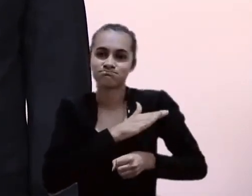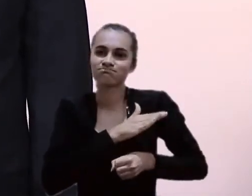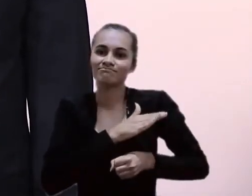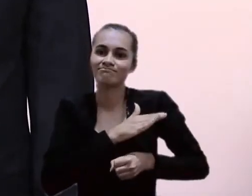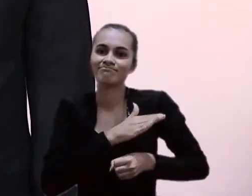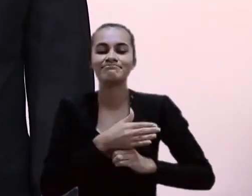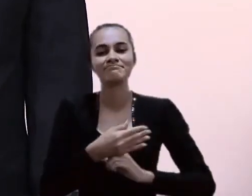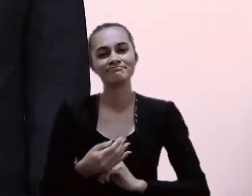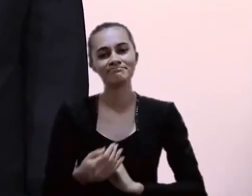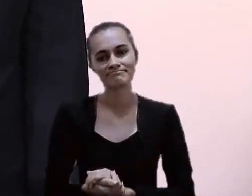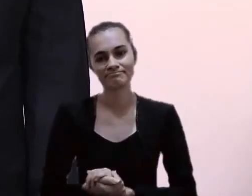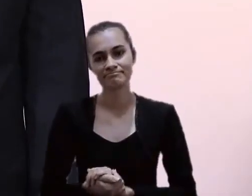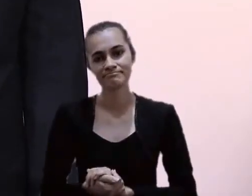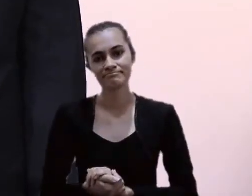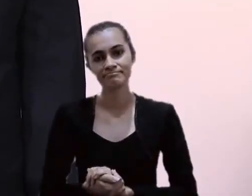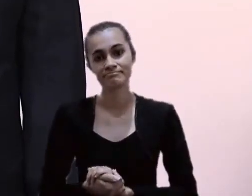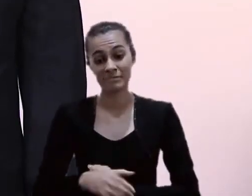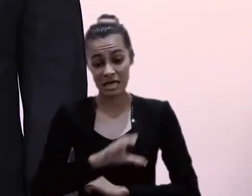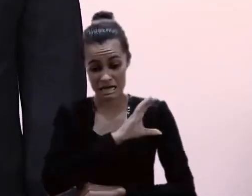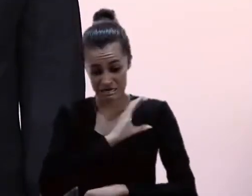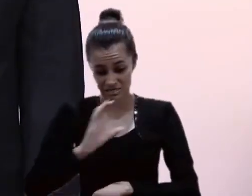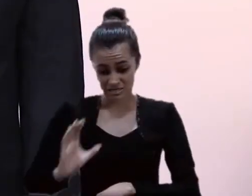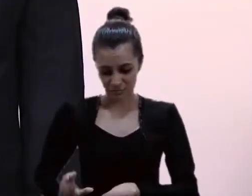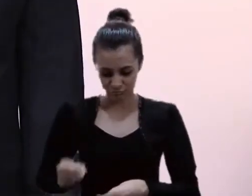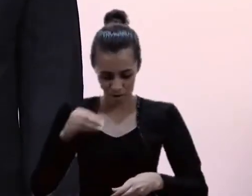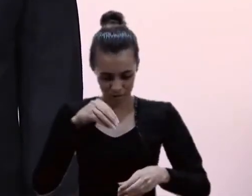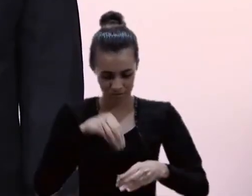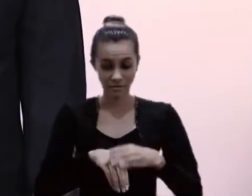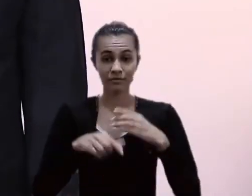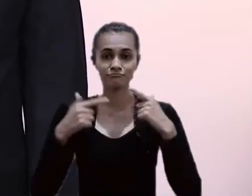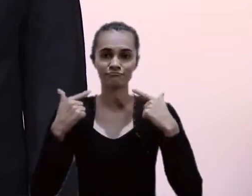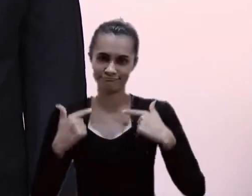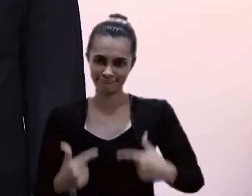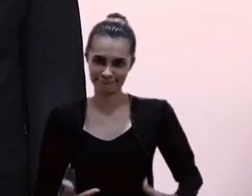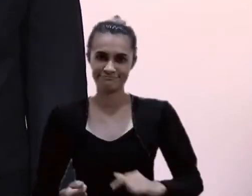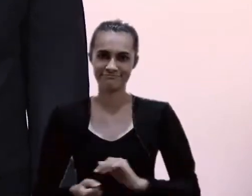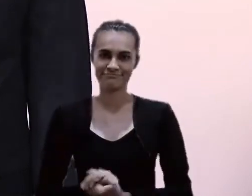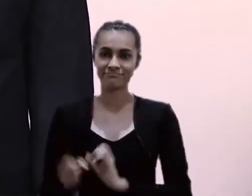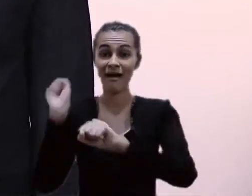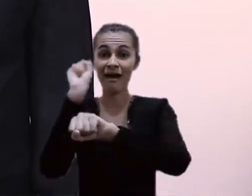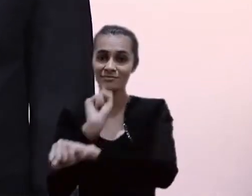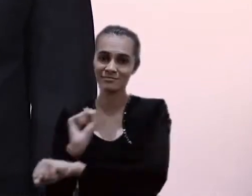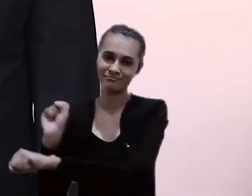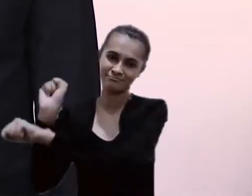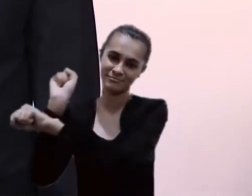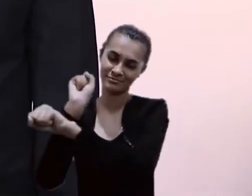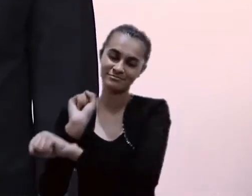Cristo é formado em vós, a esperança da glória.